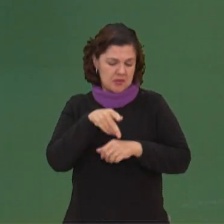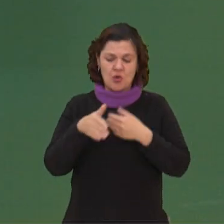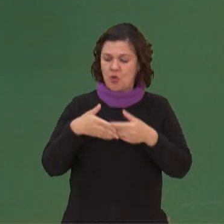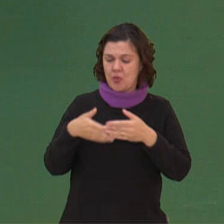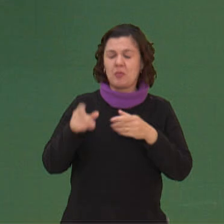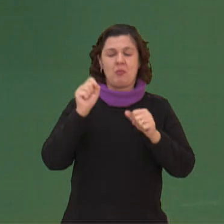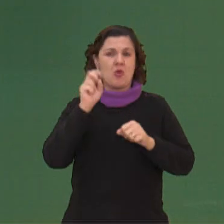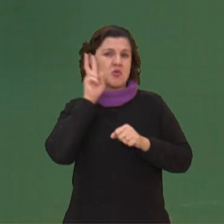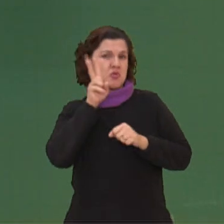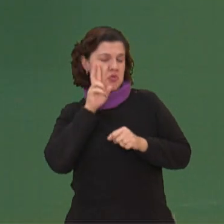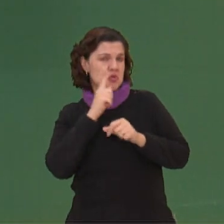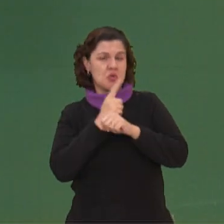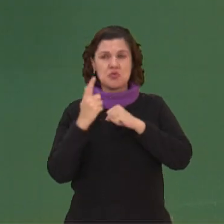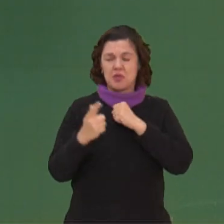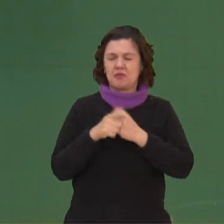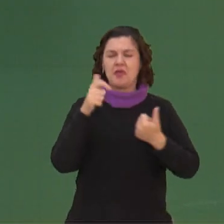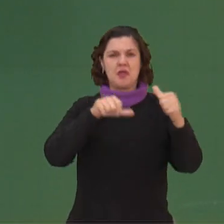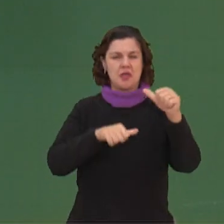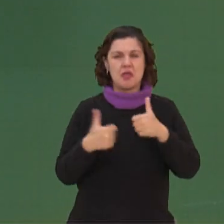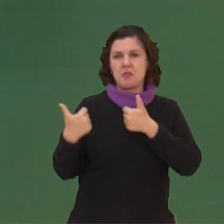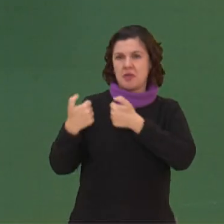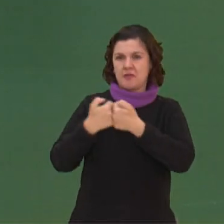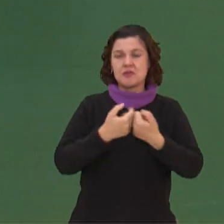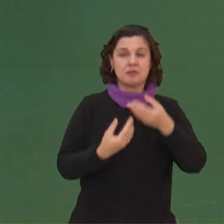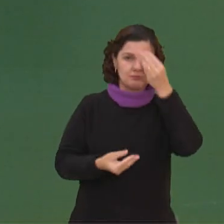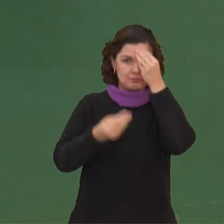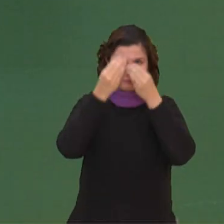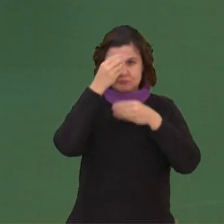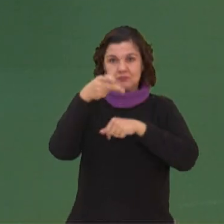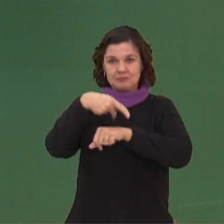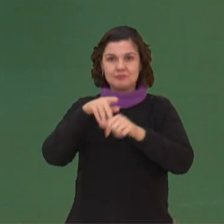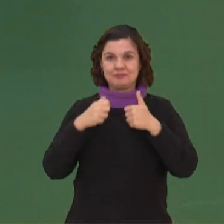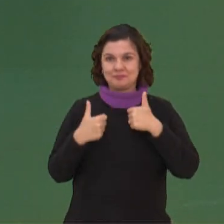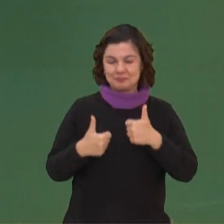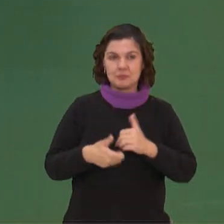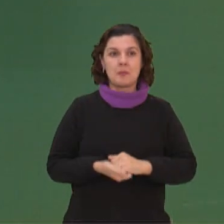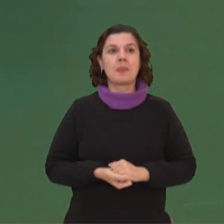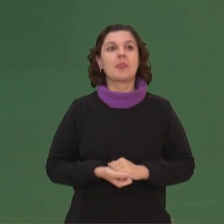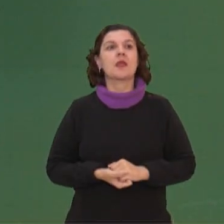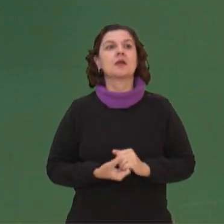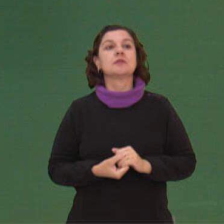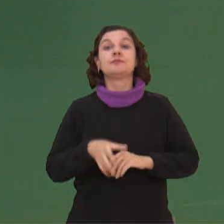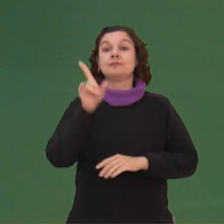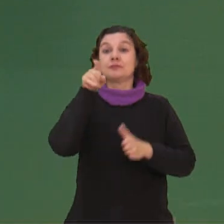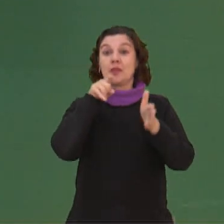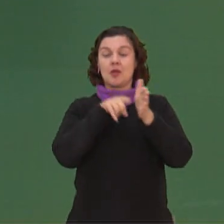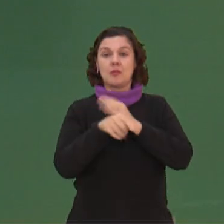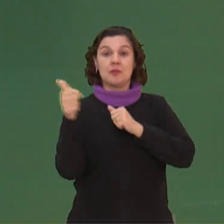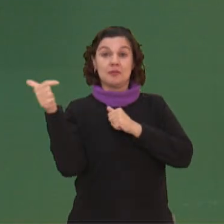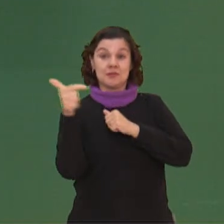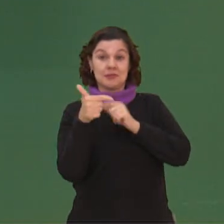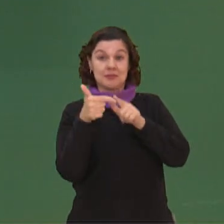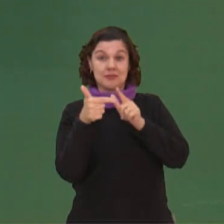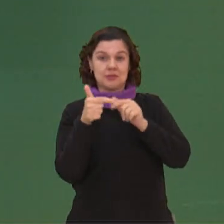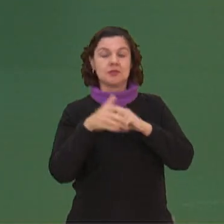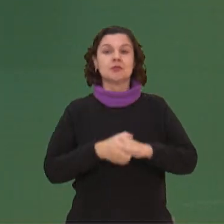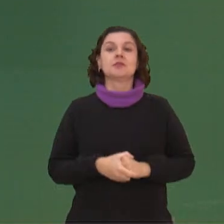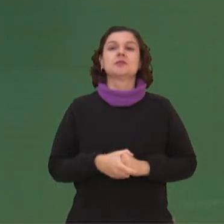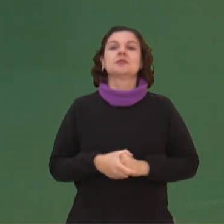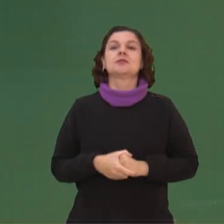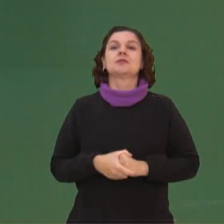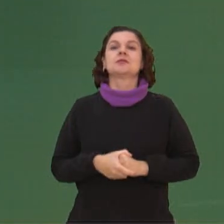pode ser na história, na química, na física e assim por diante. Muito bem, vamos lá. Seguindo,